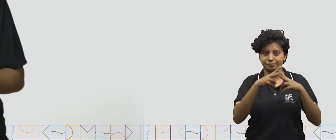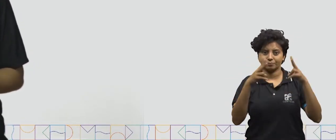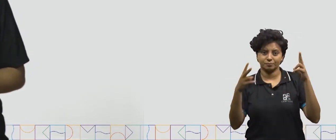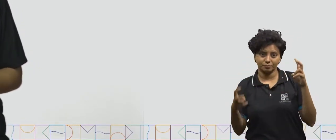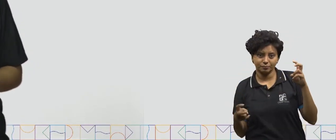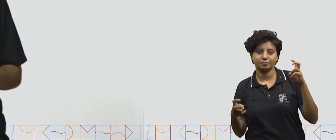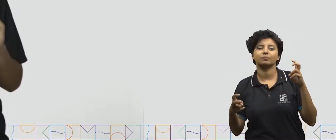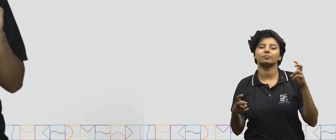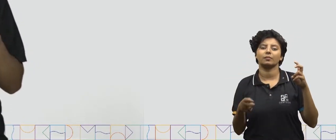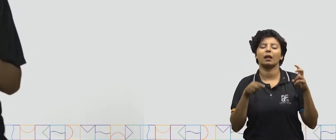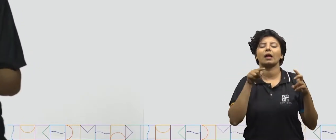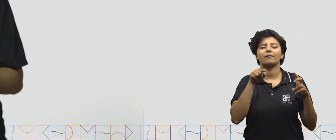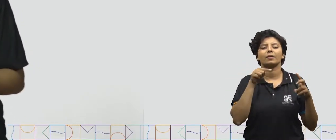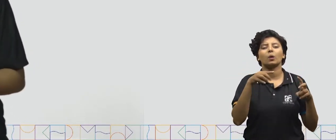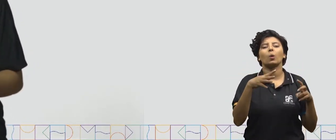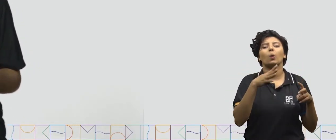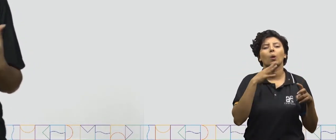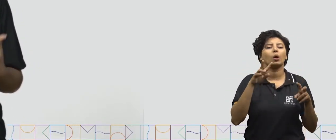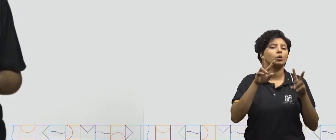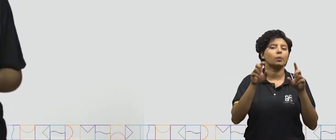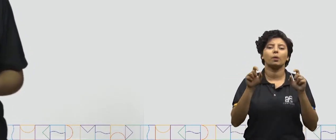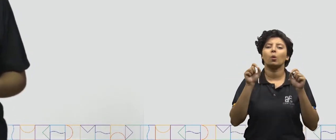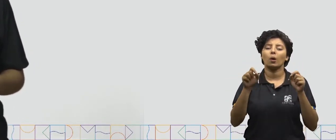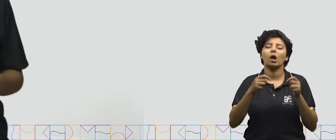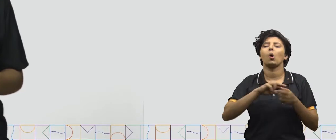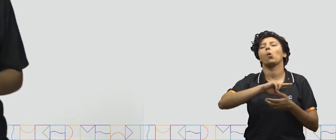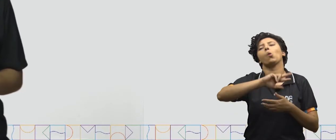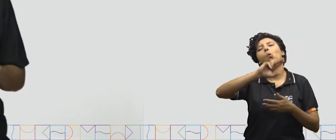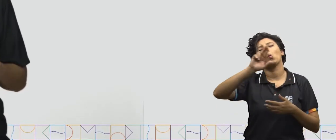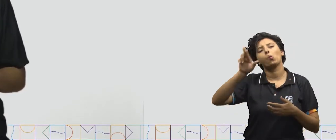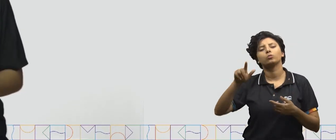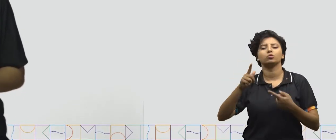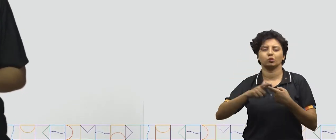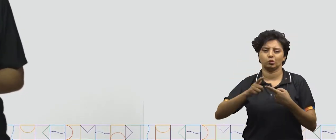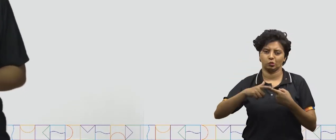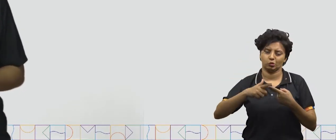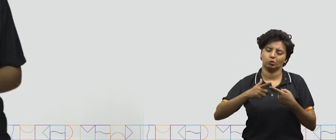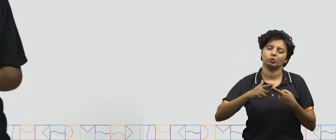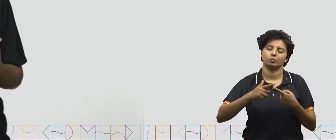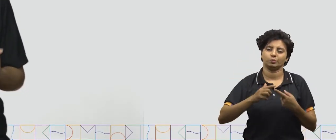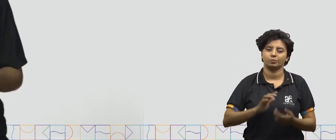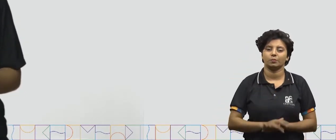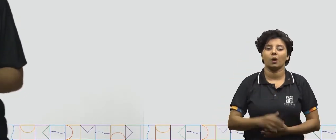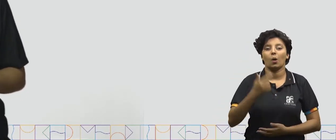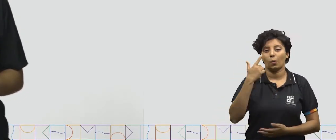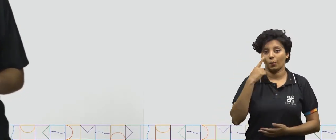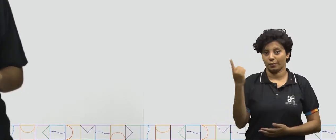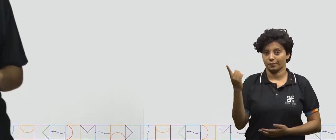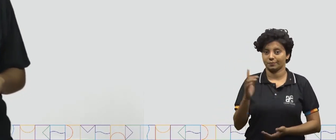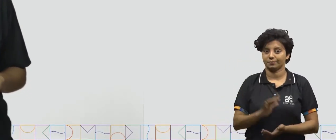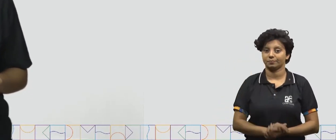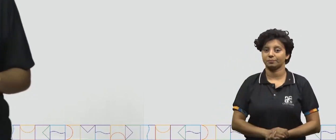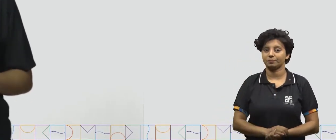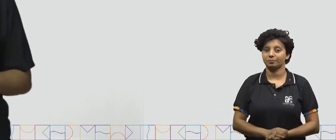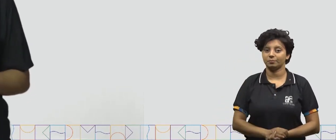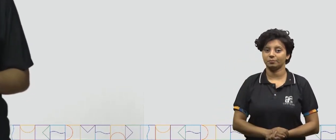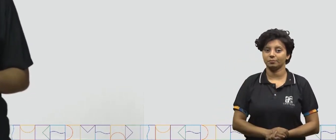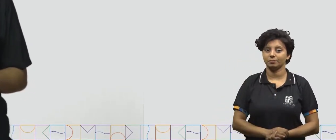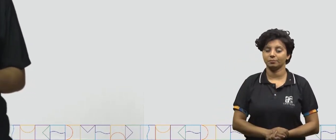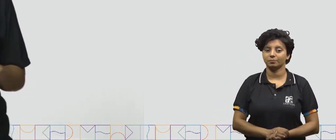Aprender Além da Escola, você conhecerá outras classes gramaticais super importantes. Observe comigo.